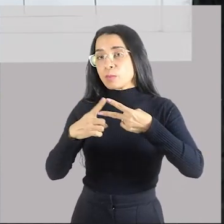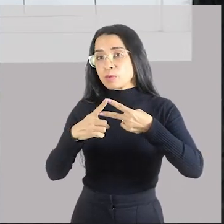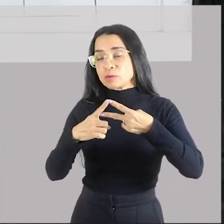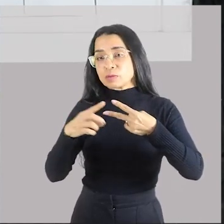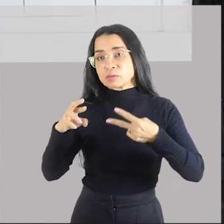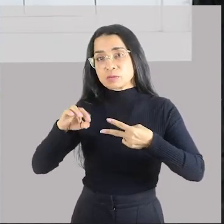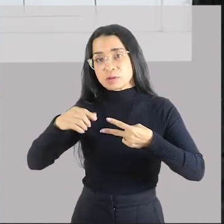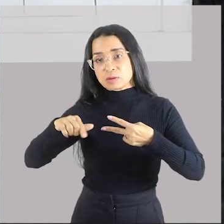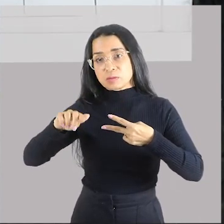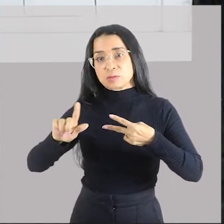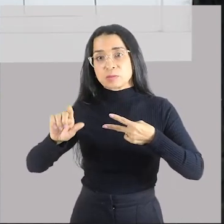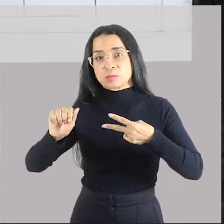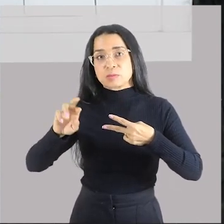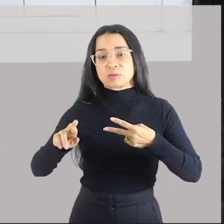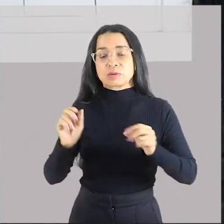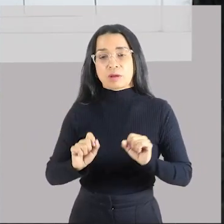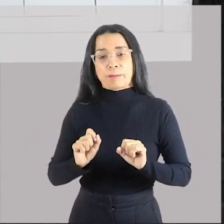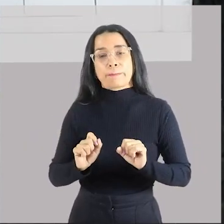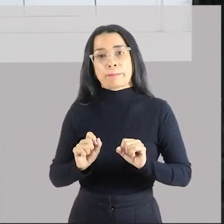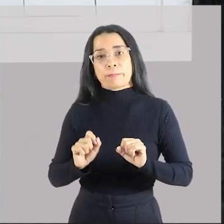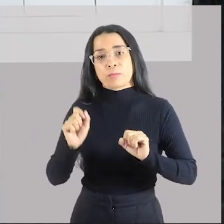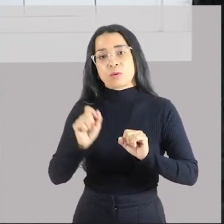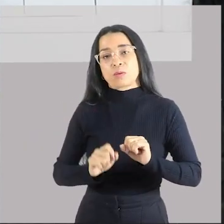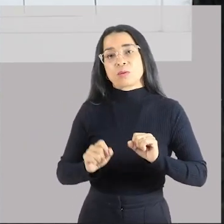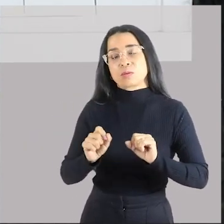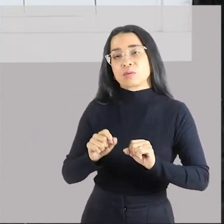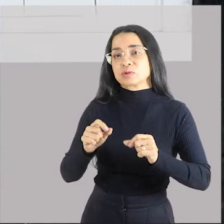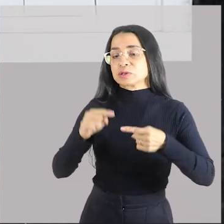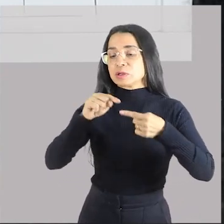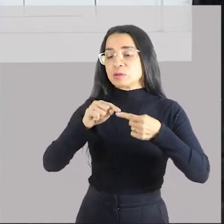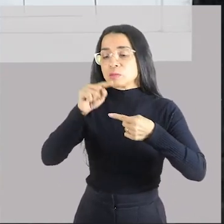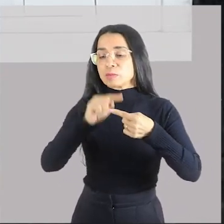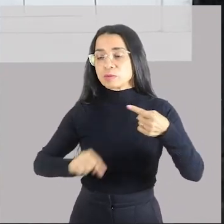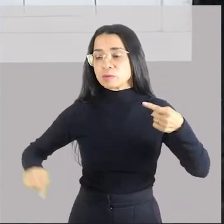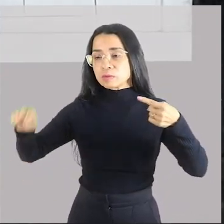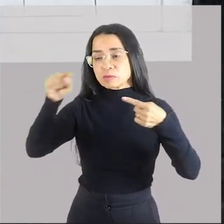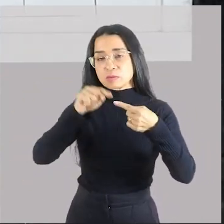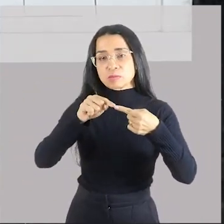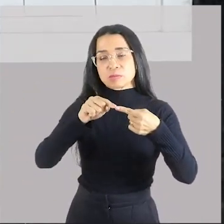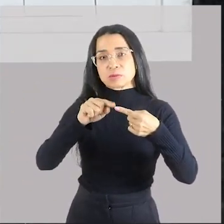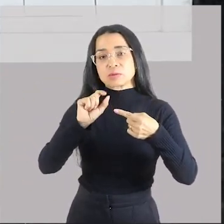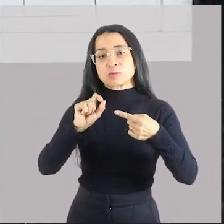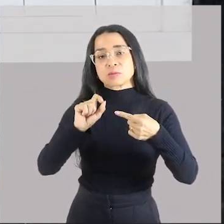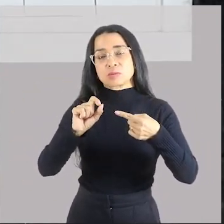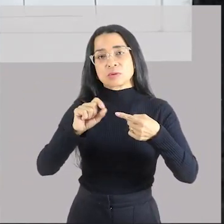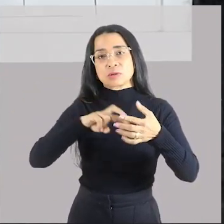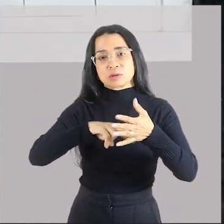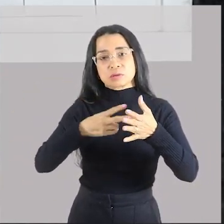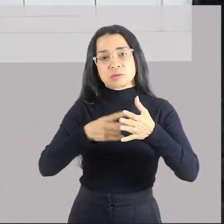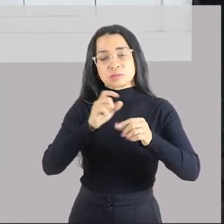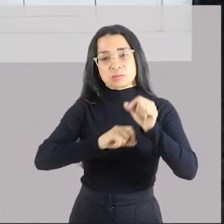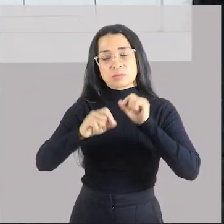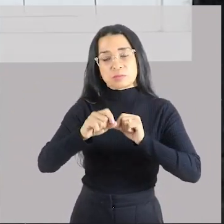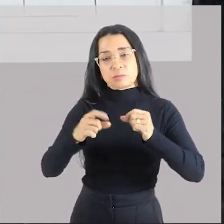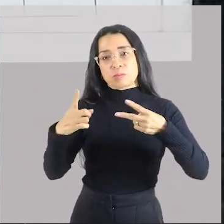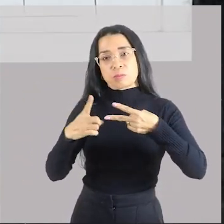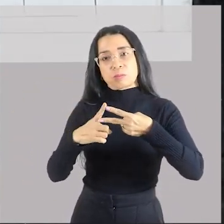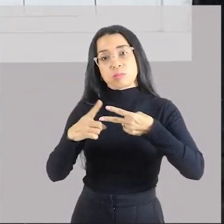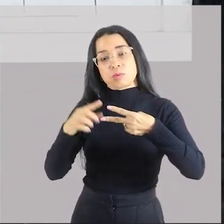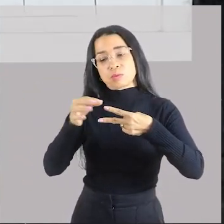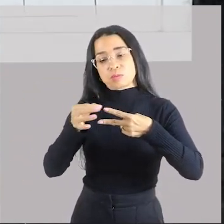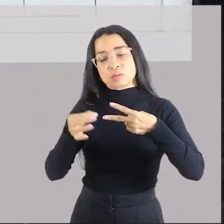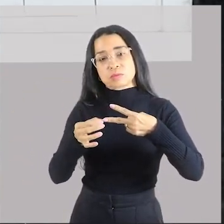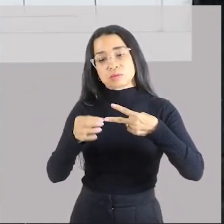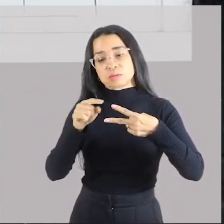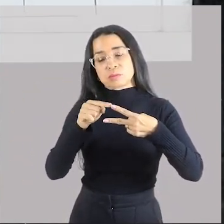todo polígono regular, gente, ele pode estar inscrito numa circunferência. O que é o polígono inscrito numa circunferência? É